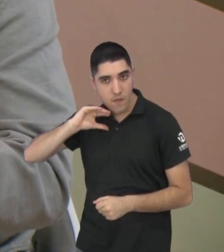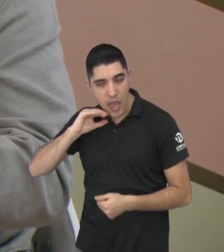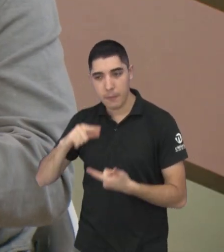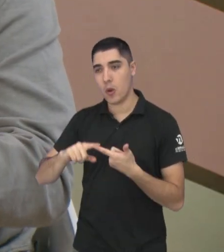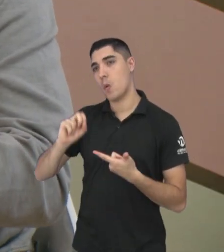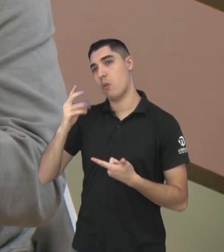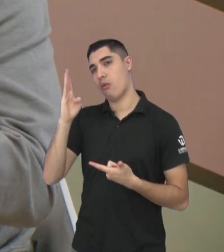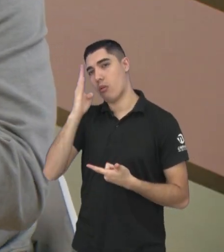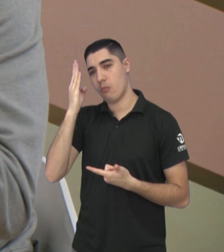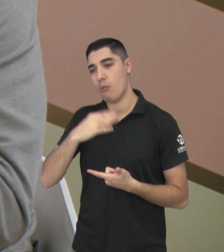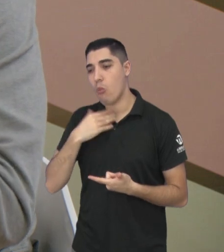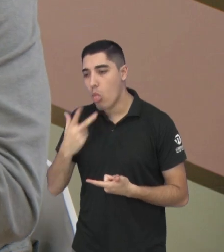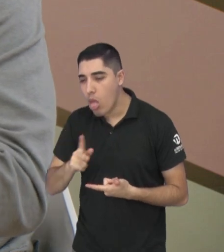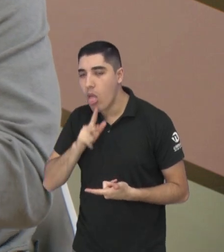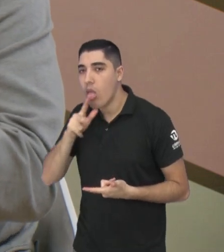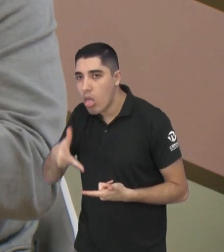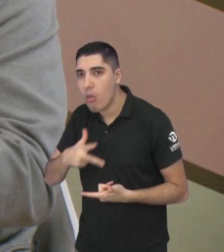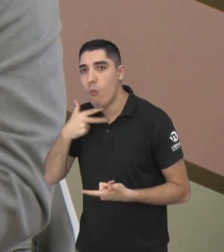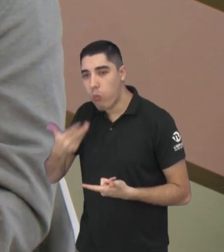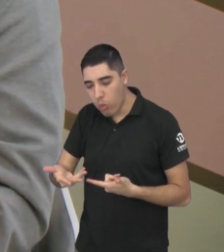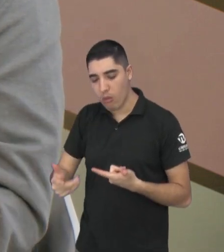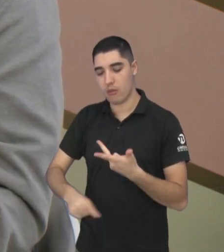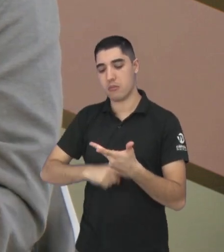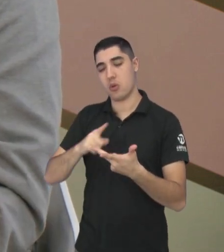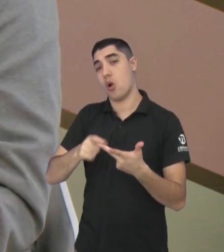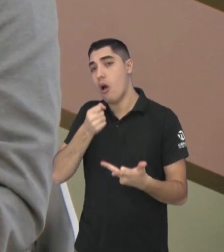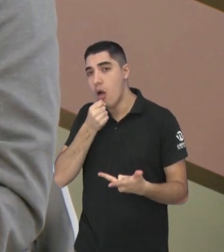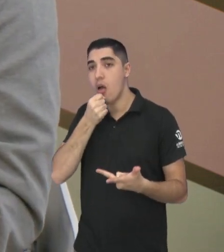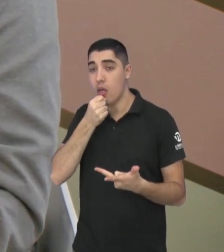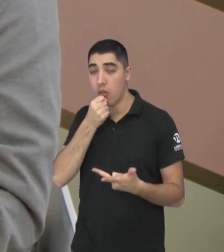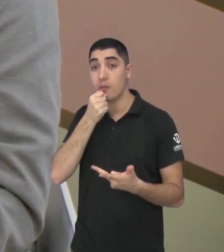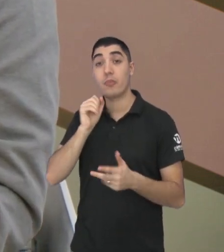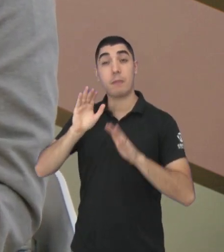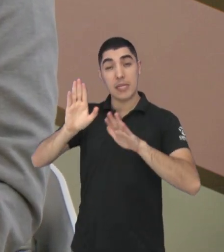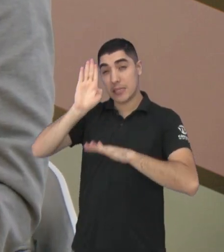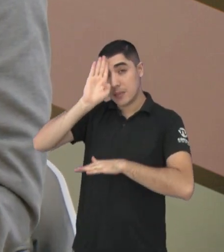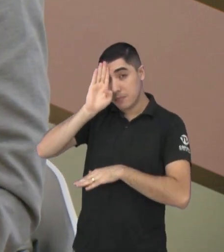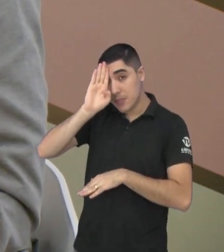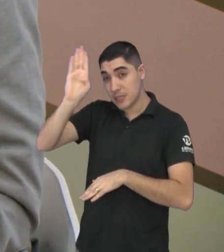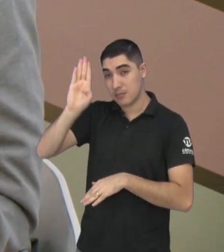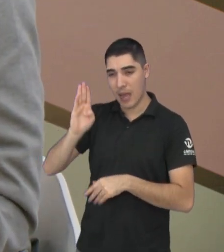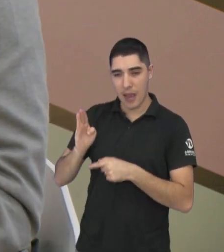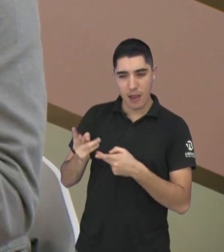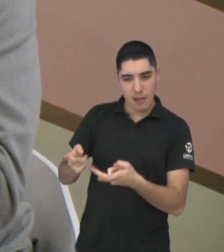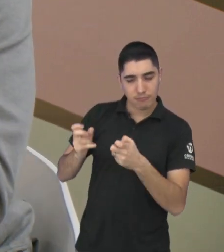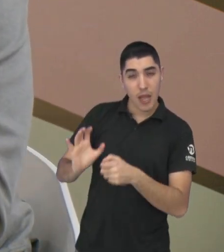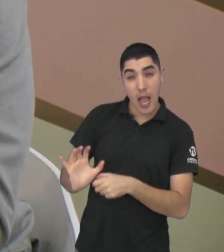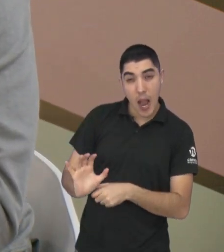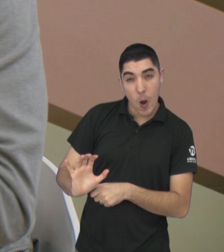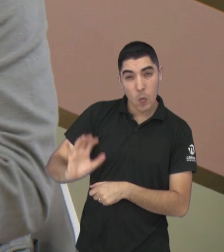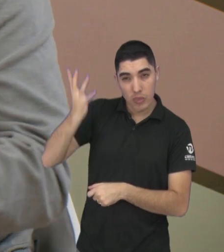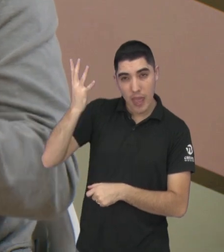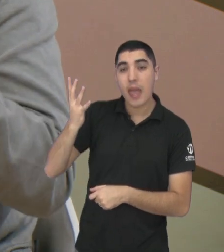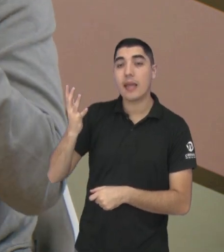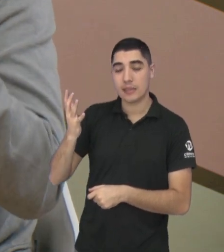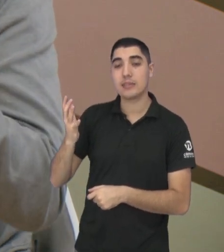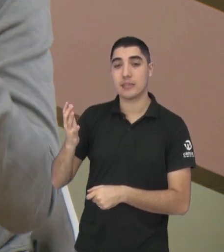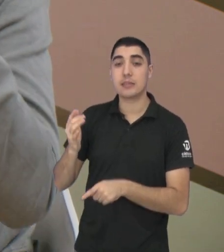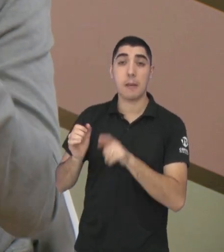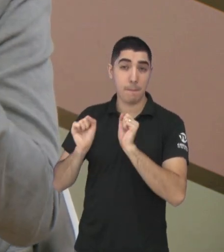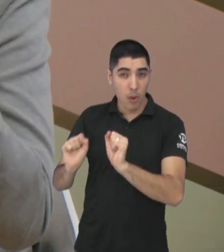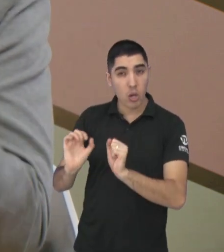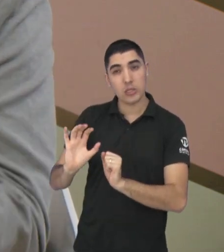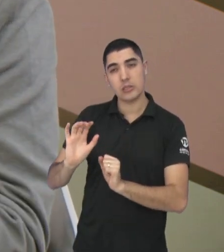mal-estar, uma tosse. E os sintomas principais, assim, de complicação, naturalmente, podem